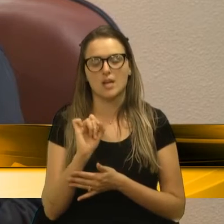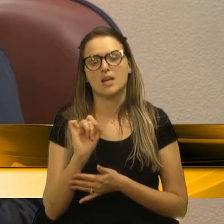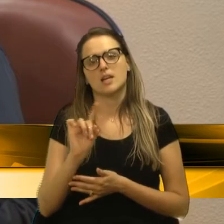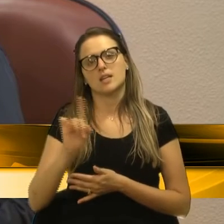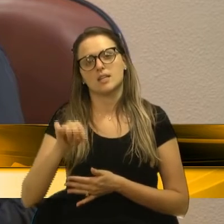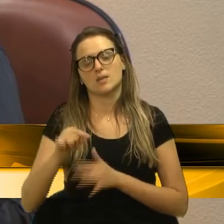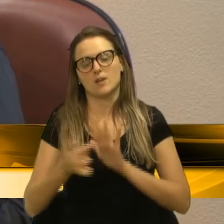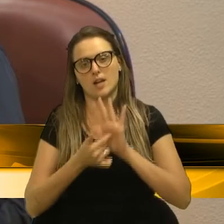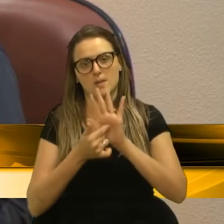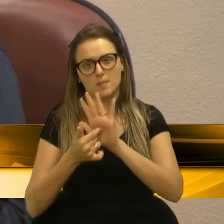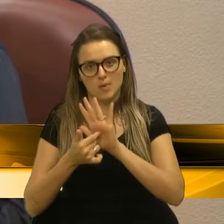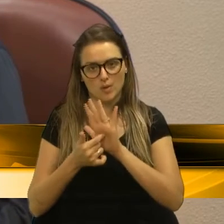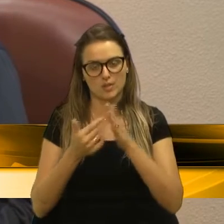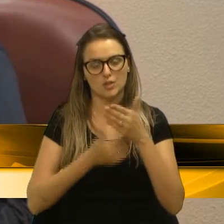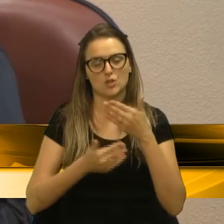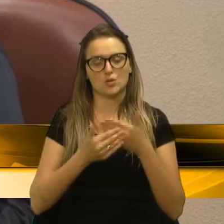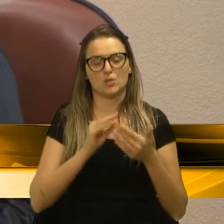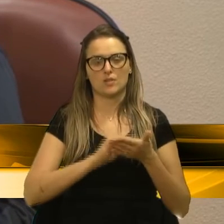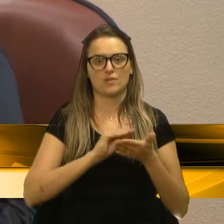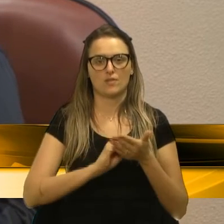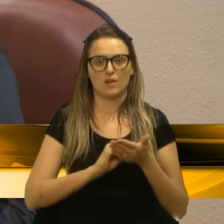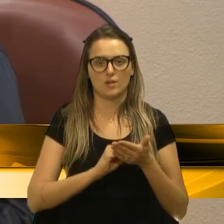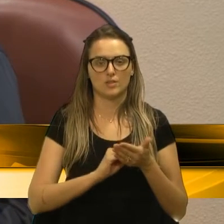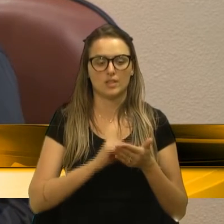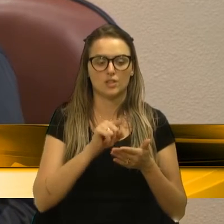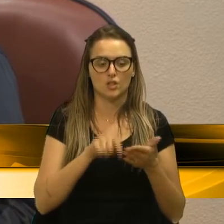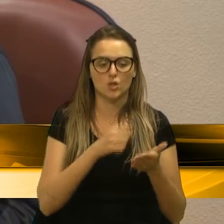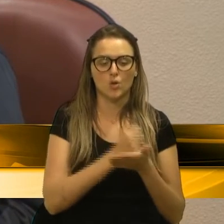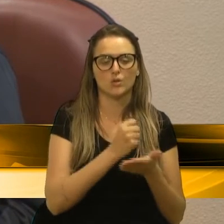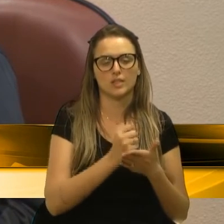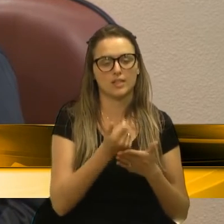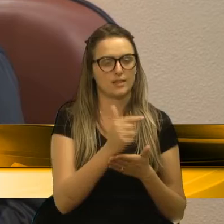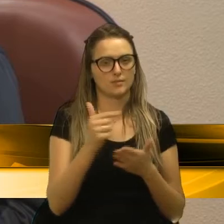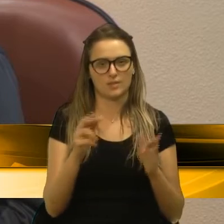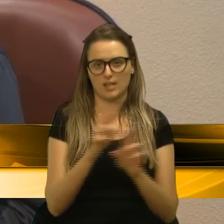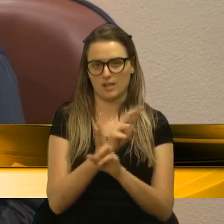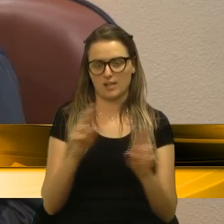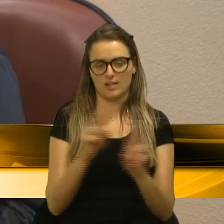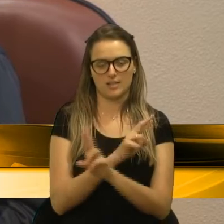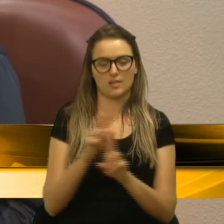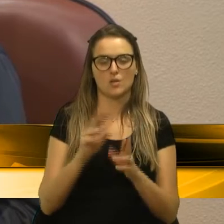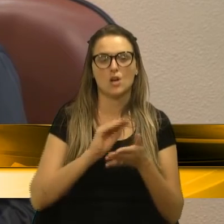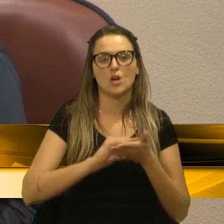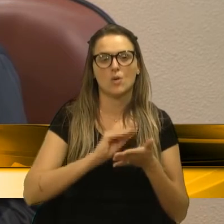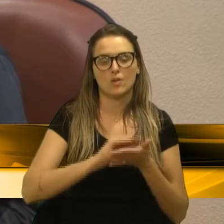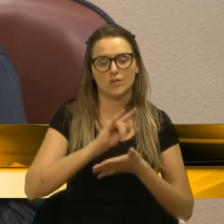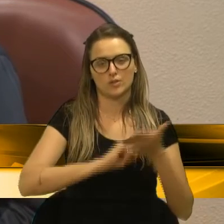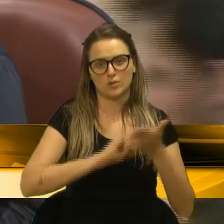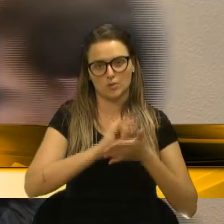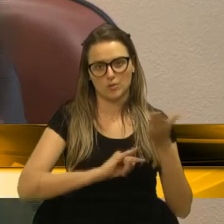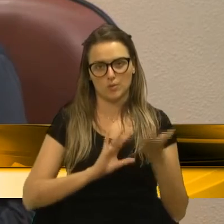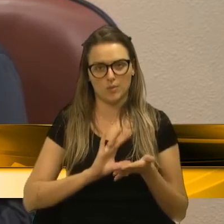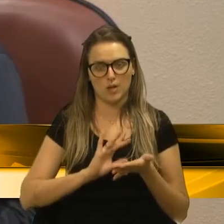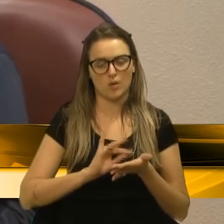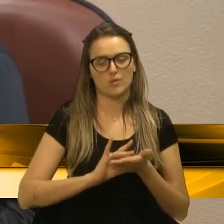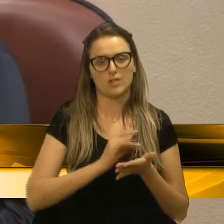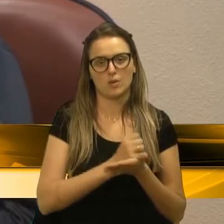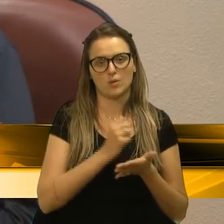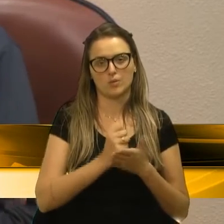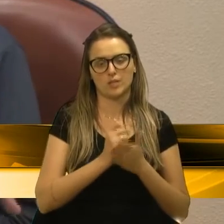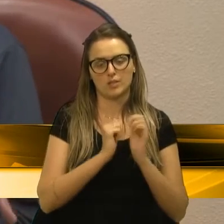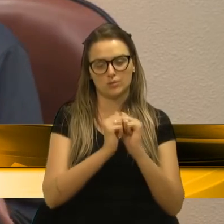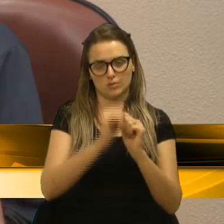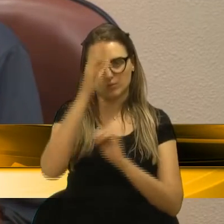que a demonstração de irregularidade por parte do credor já contratado não tem relação com a demonstração de irregularidade para firmar o contrato com o Executivo